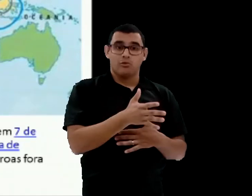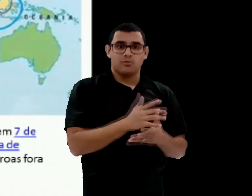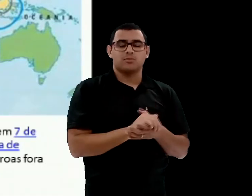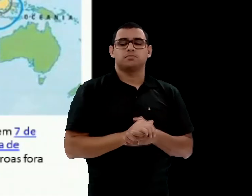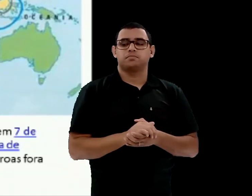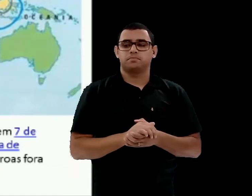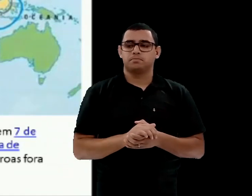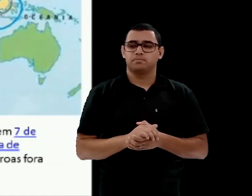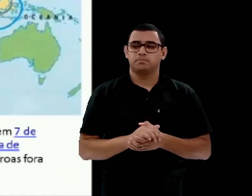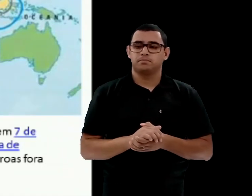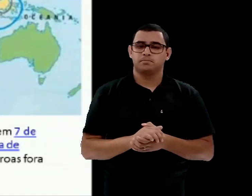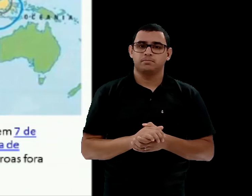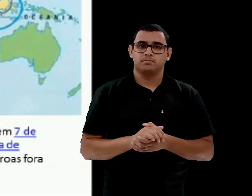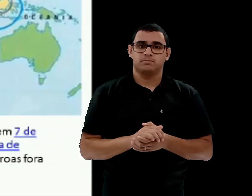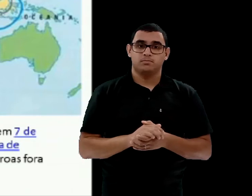novo.